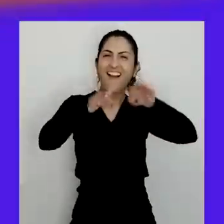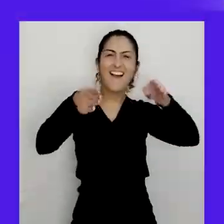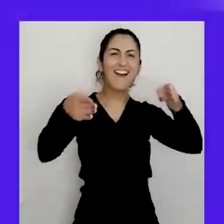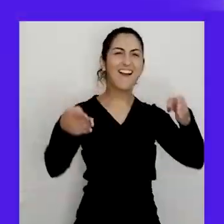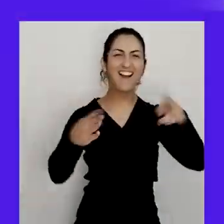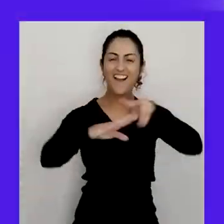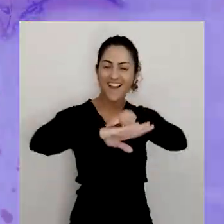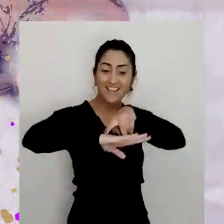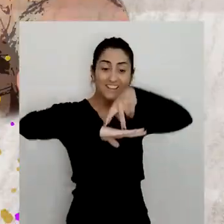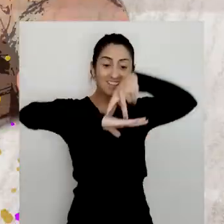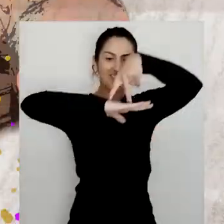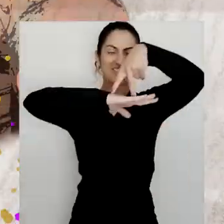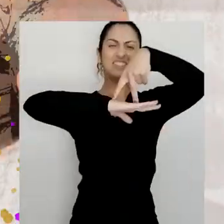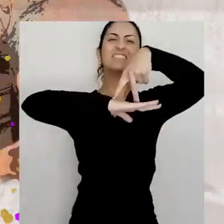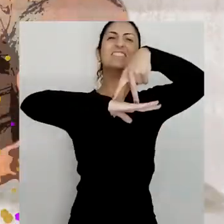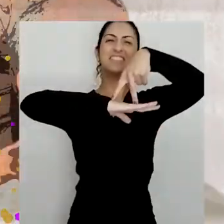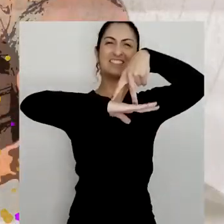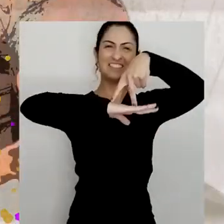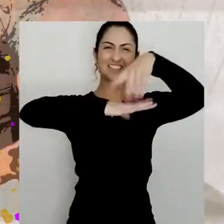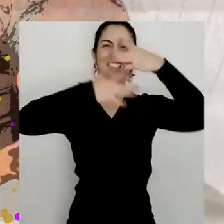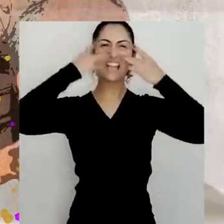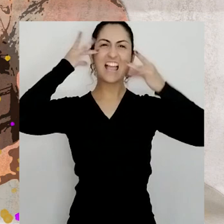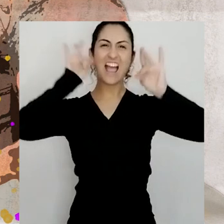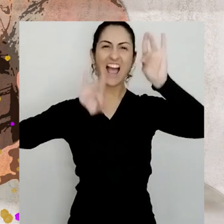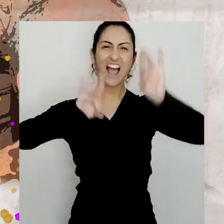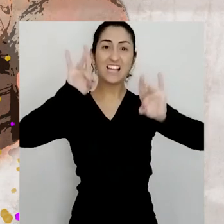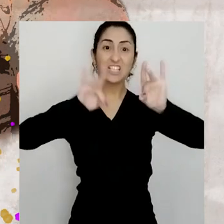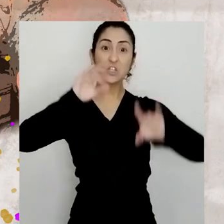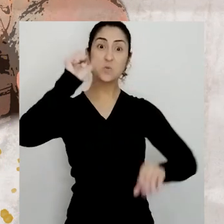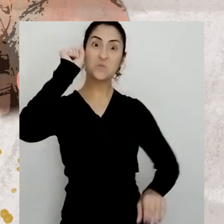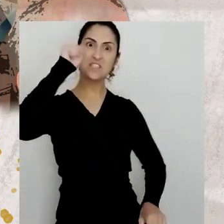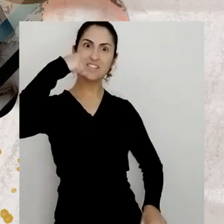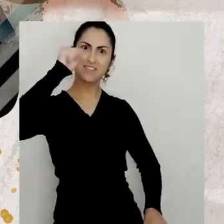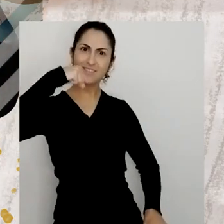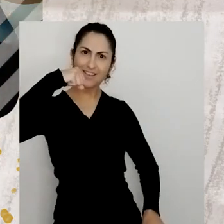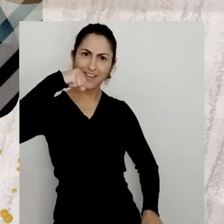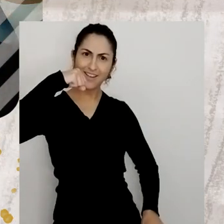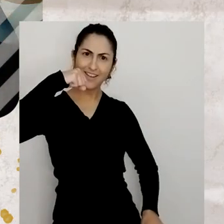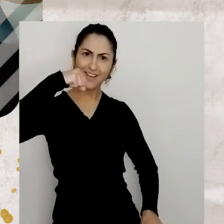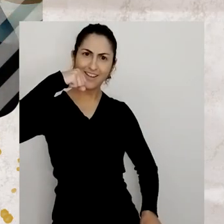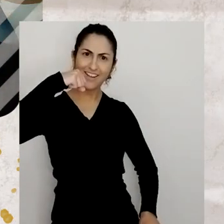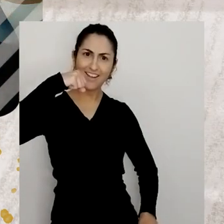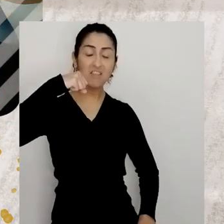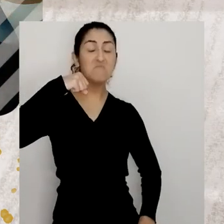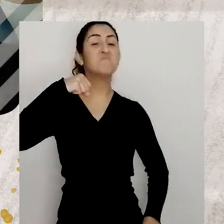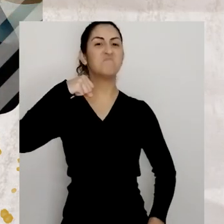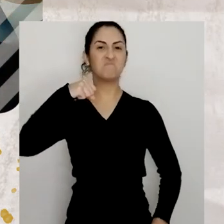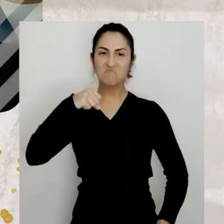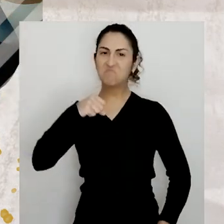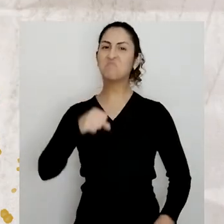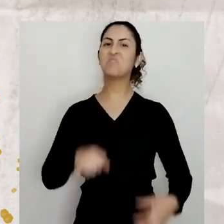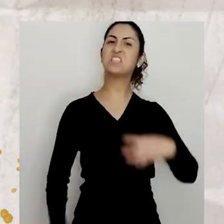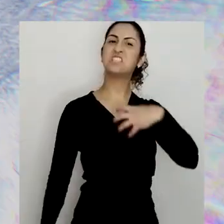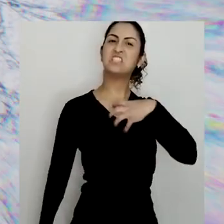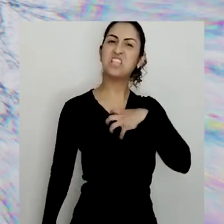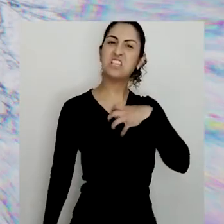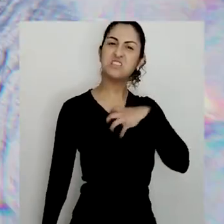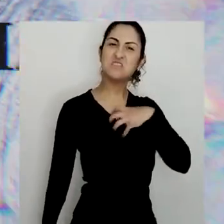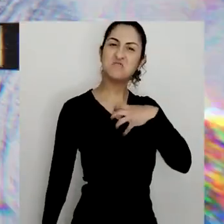teatros, dizer que sim quando gritam não. Gritar que ainda há tempo de permitir-se